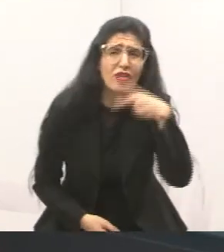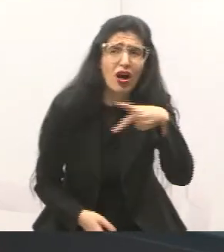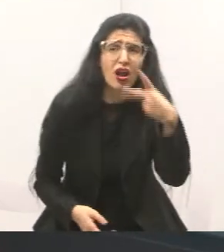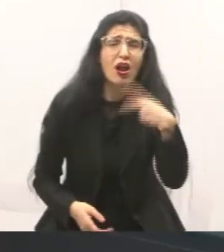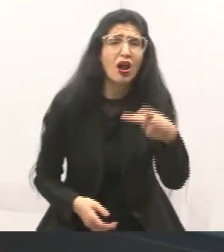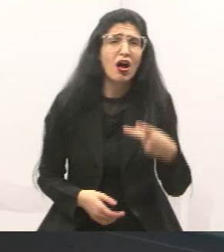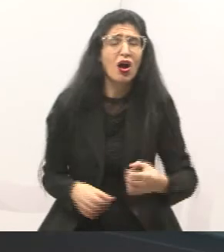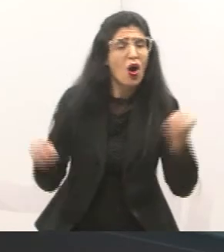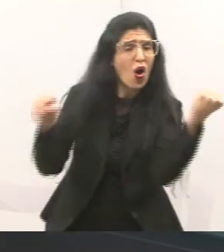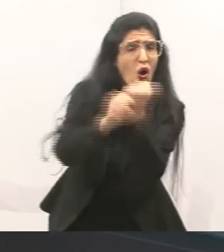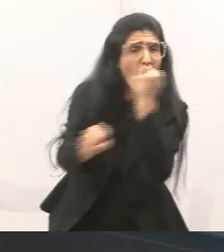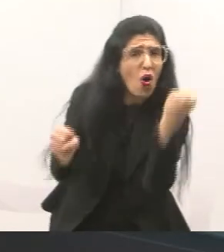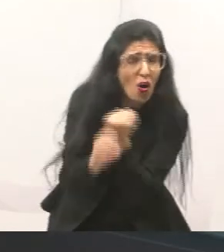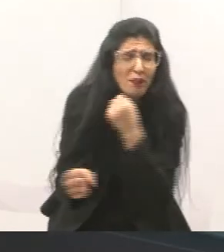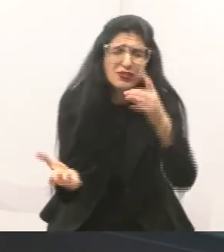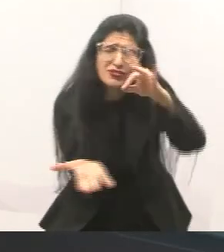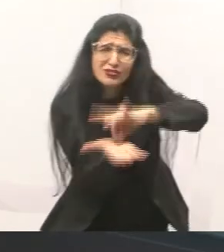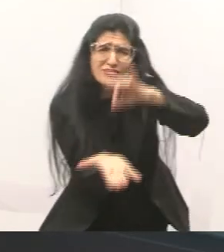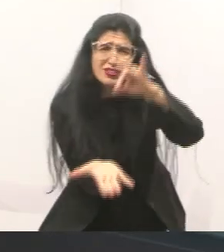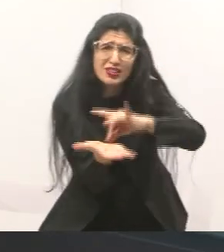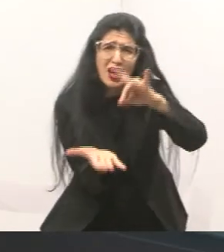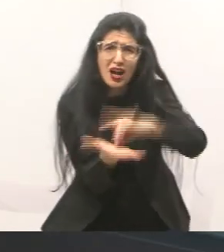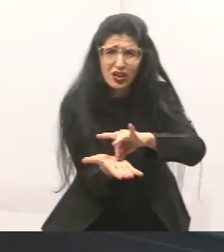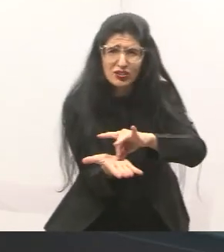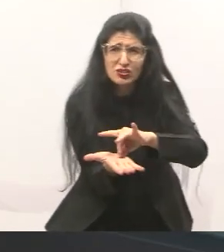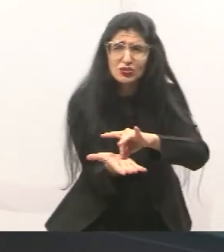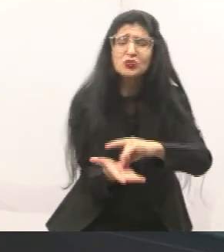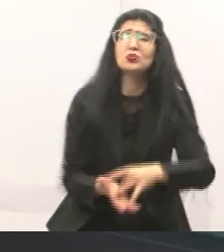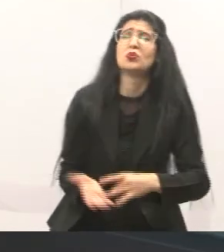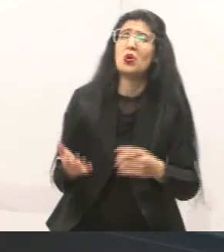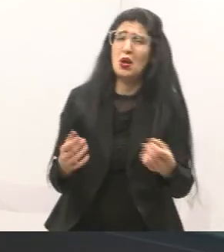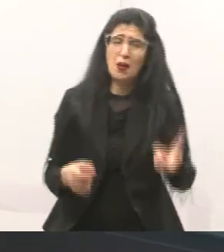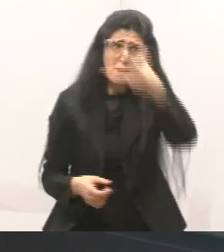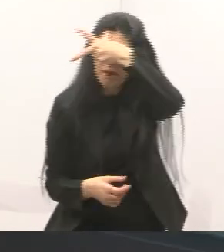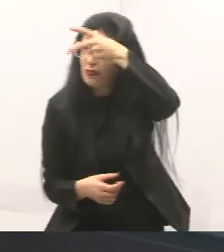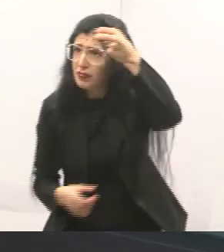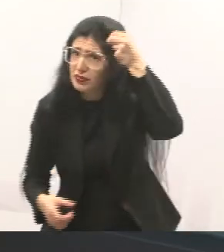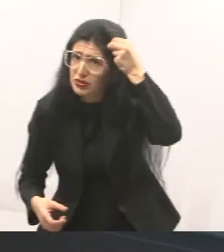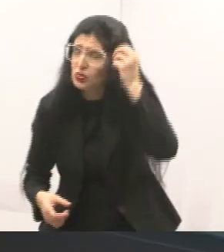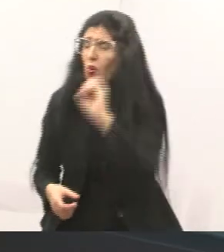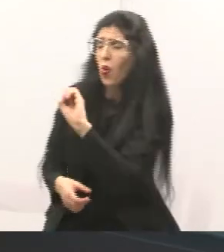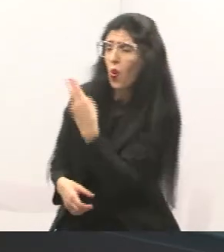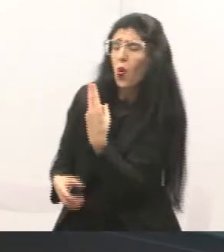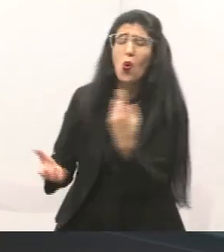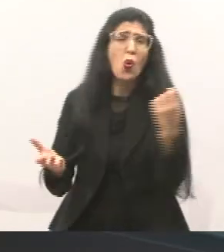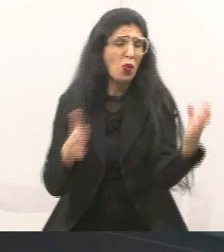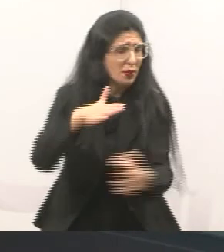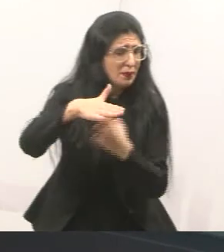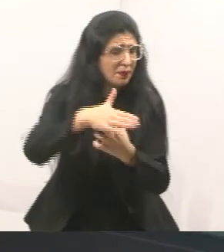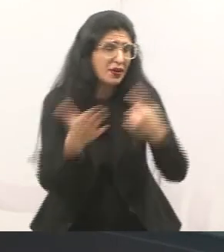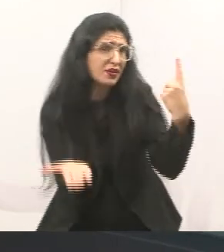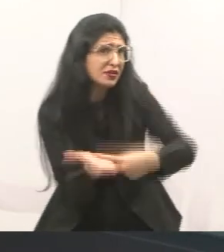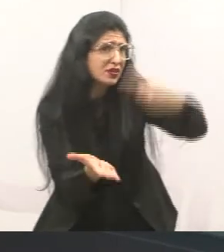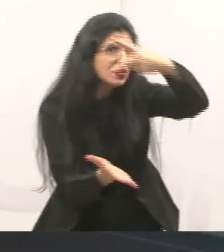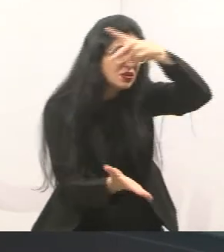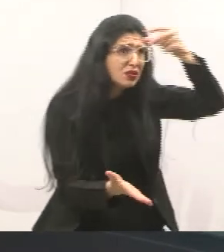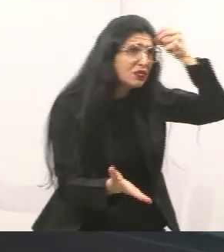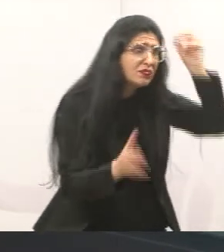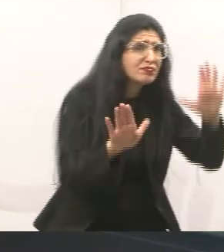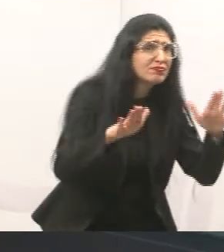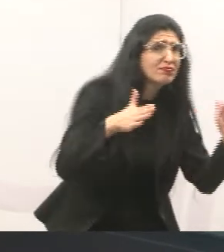está executando a obra. É o nosso funcionalismo, é uma empresa, qual a licitação, qual o gasto, qual a